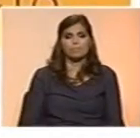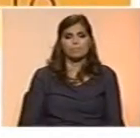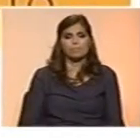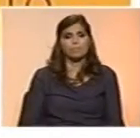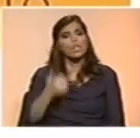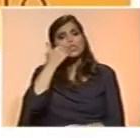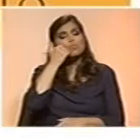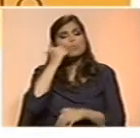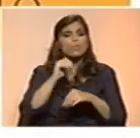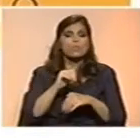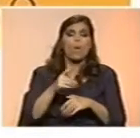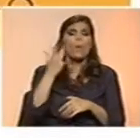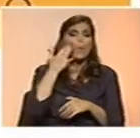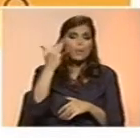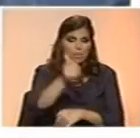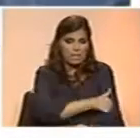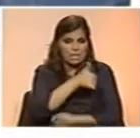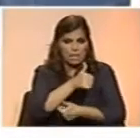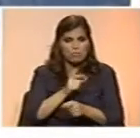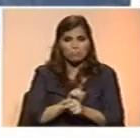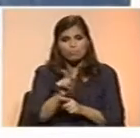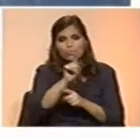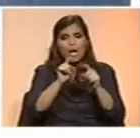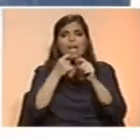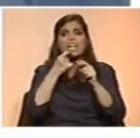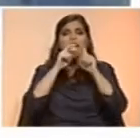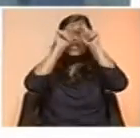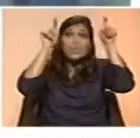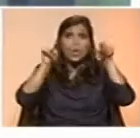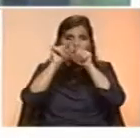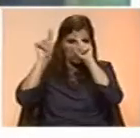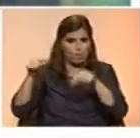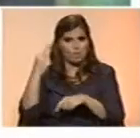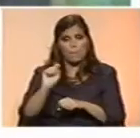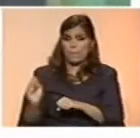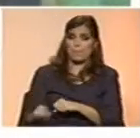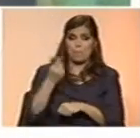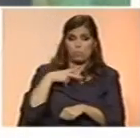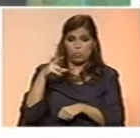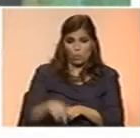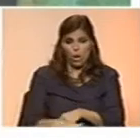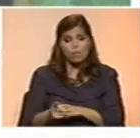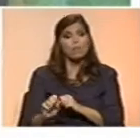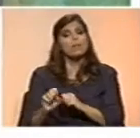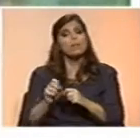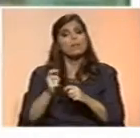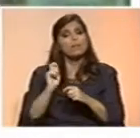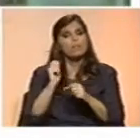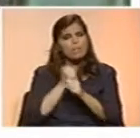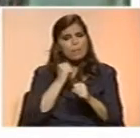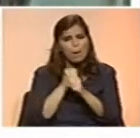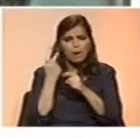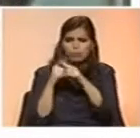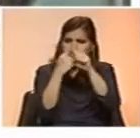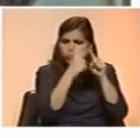A exposição O Brilho das Cidades, a Rota do Azulejo, reúne pela primeira vez em Portugal produções de diferentes